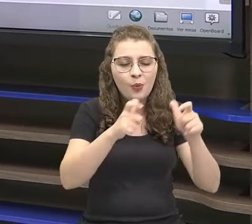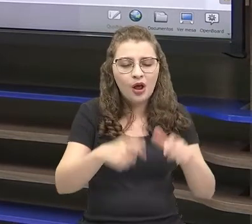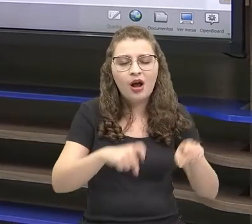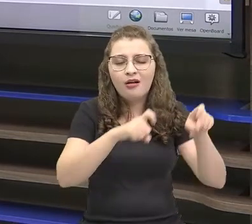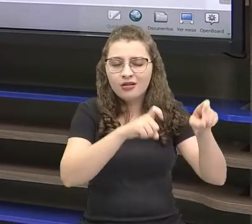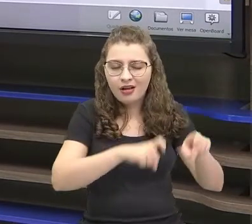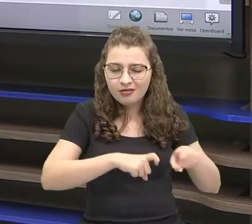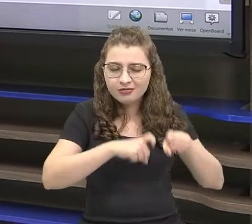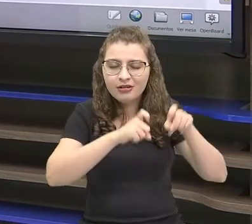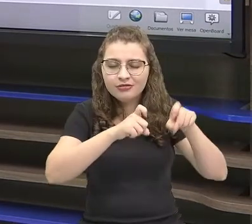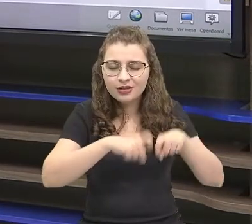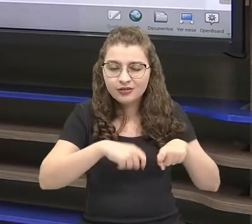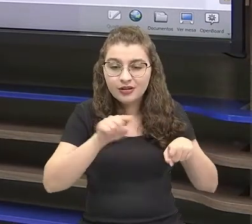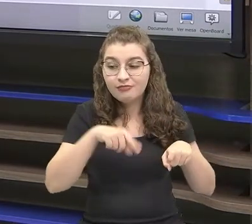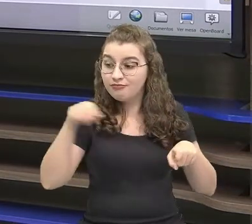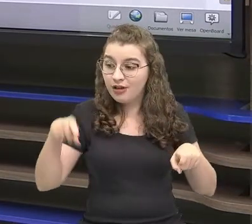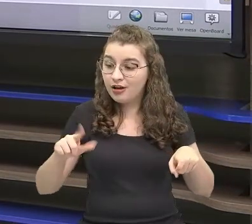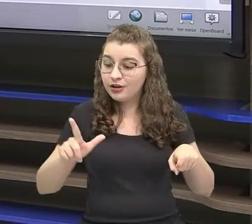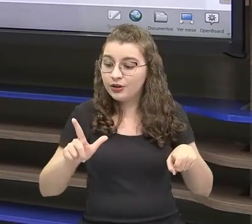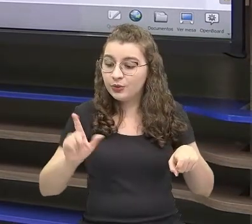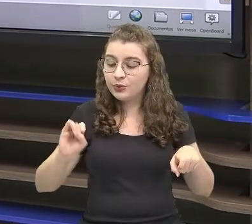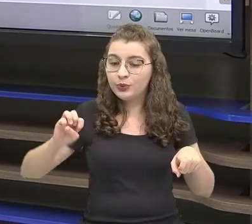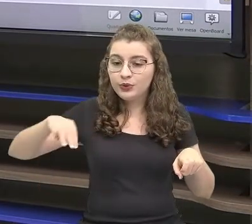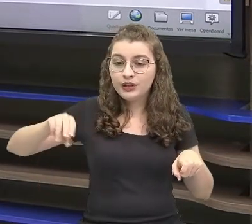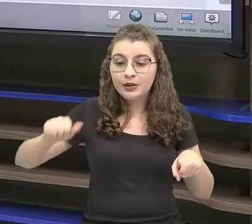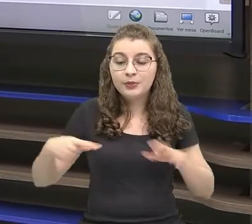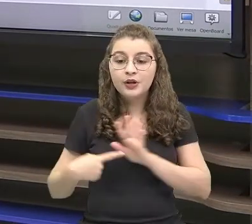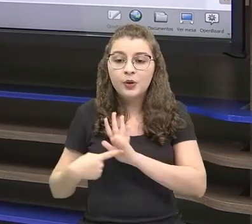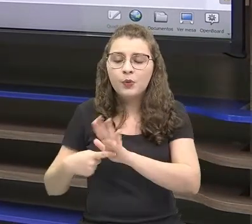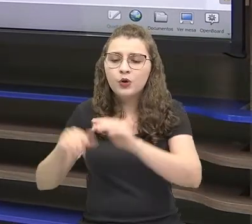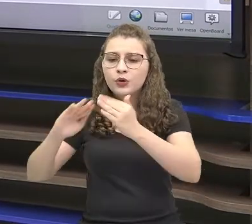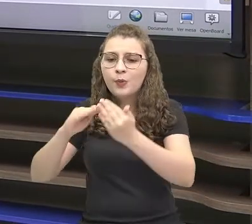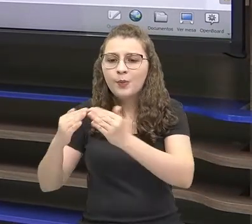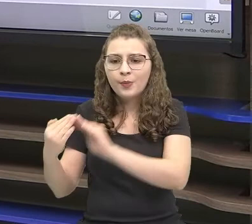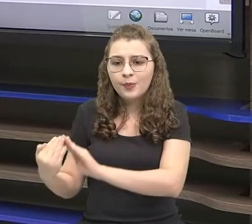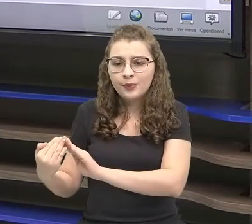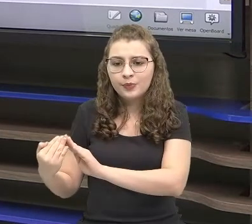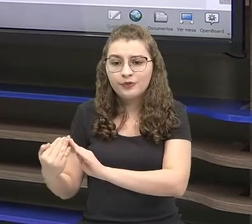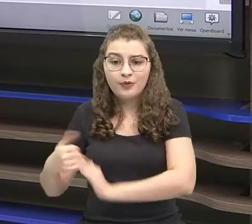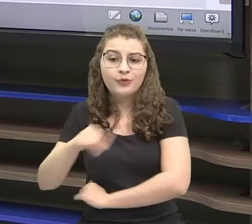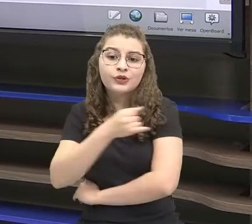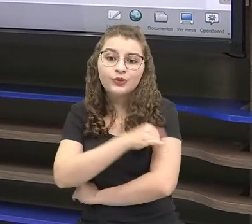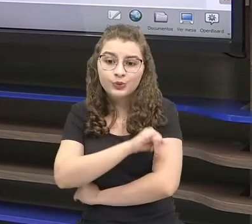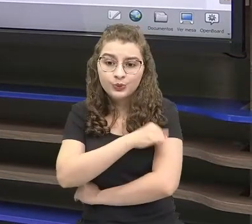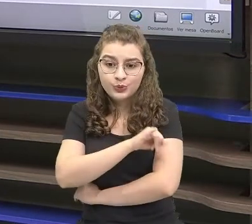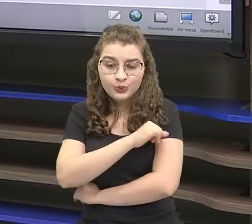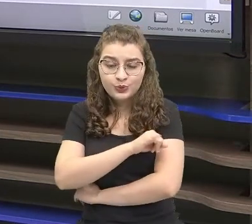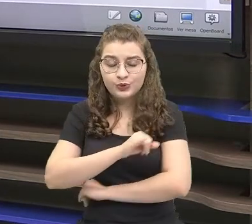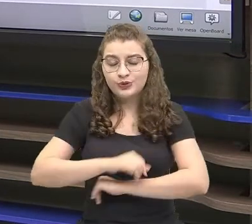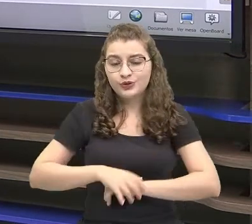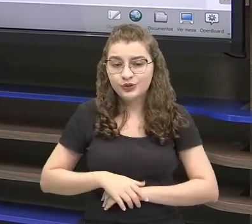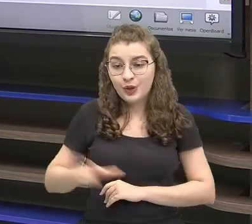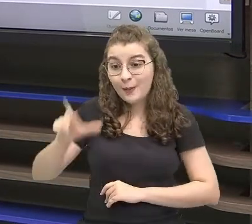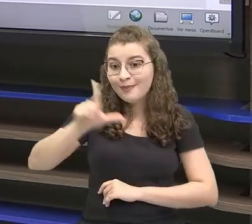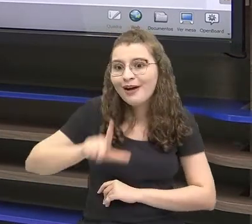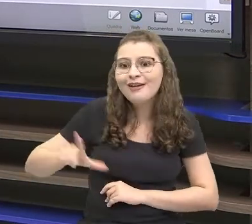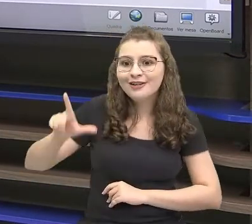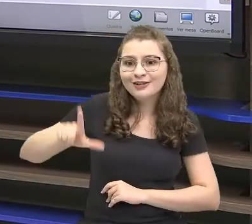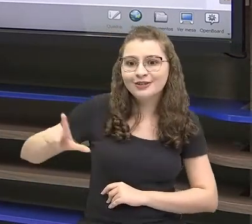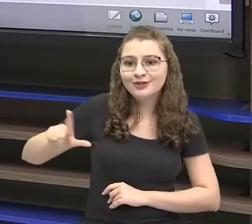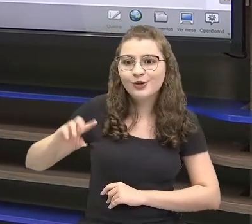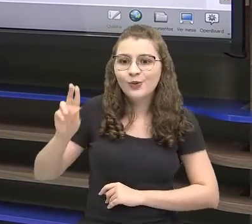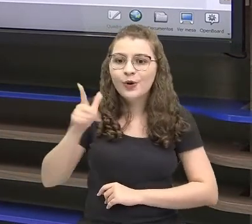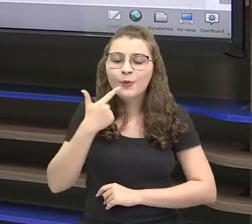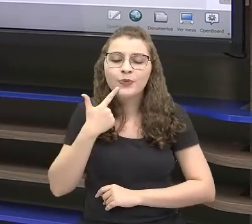sertão, o Lima Barreto ele vai trazer do subúrbio, ele vai trazer o subúrbio carioca ali para a literatura, utilizando